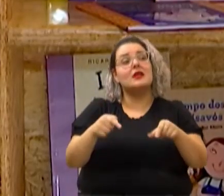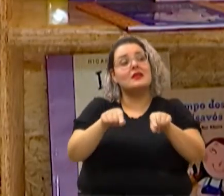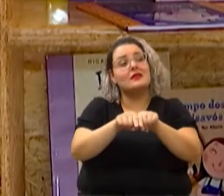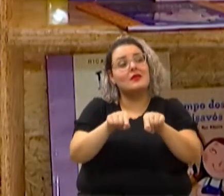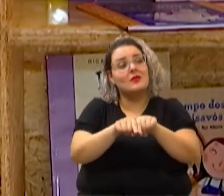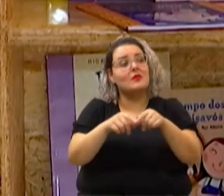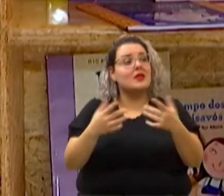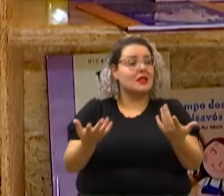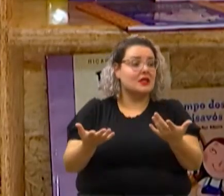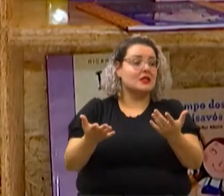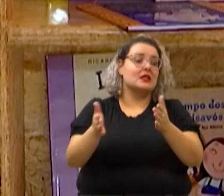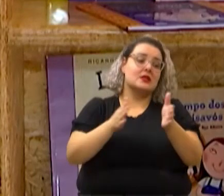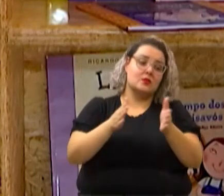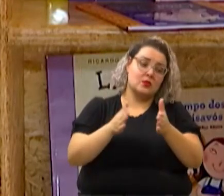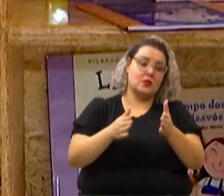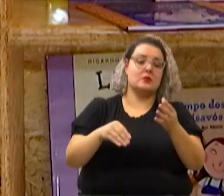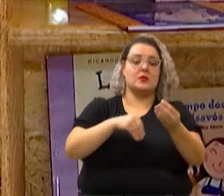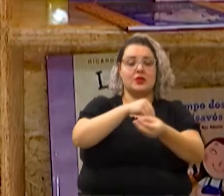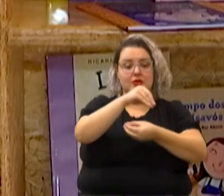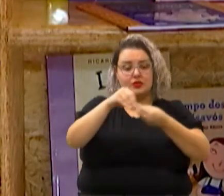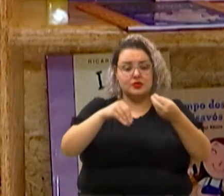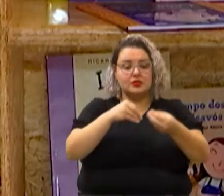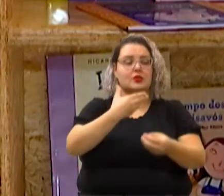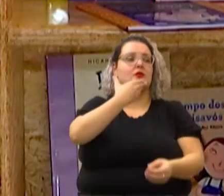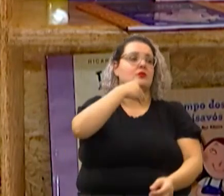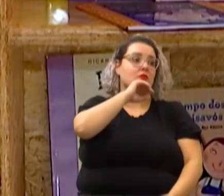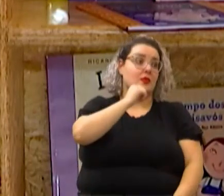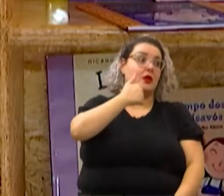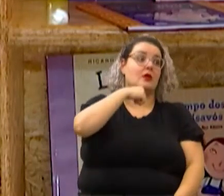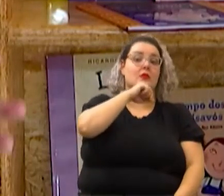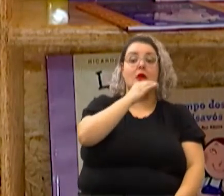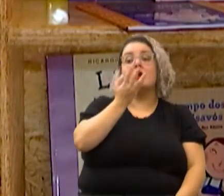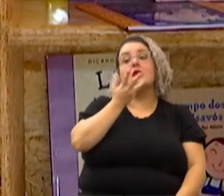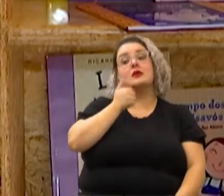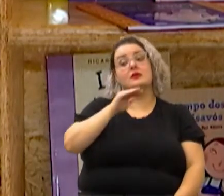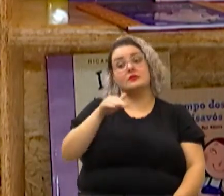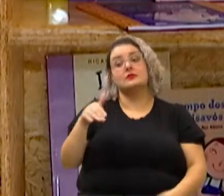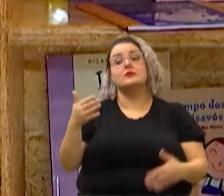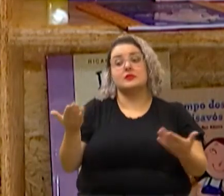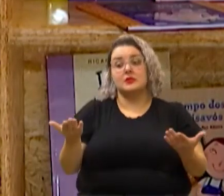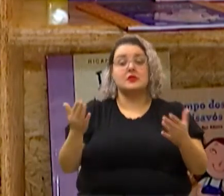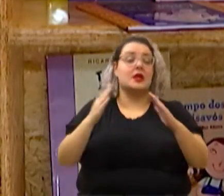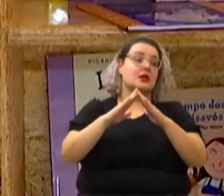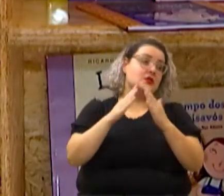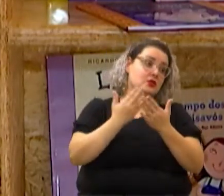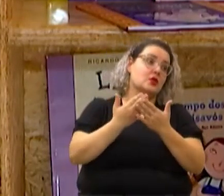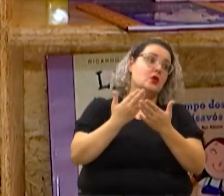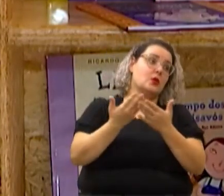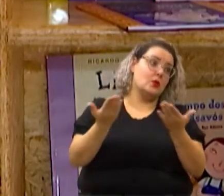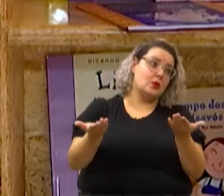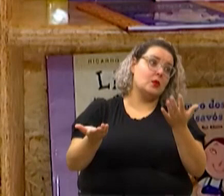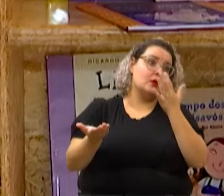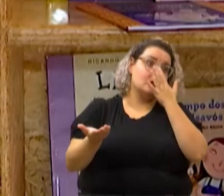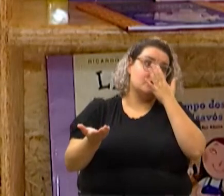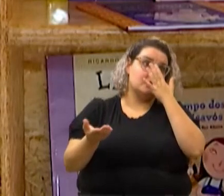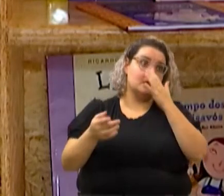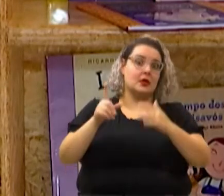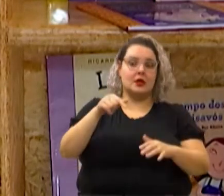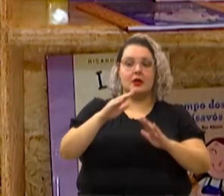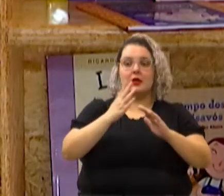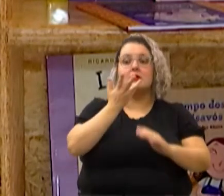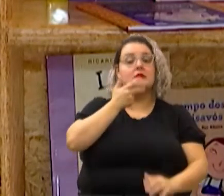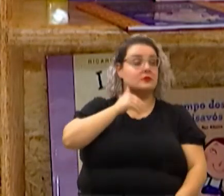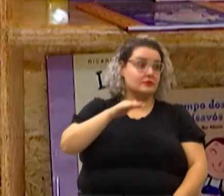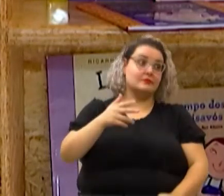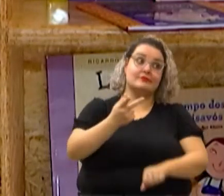também não é ainda nessa questão que envolvem os pais é aqui a criançada tal na escola não é isso